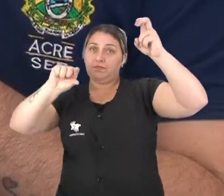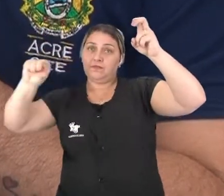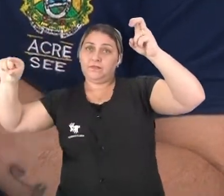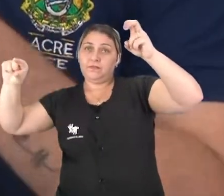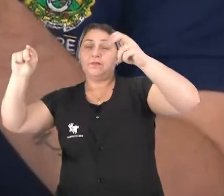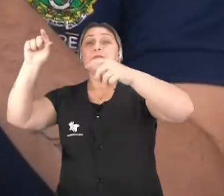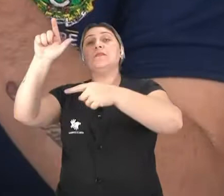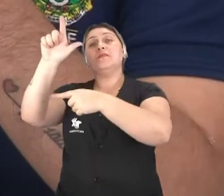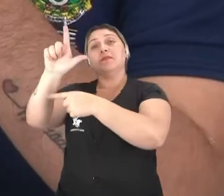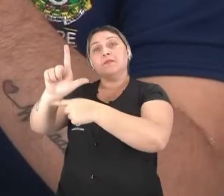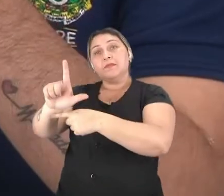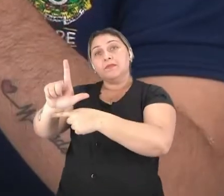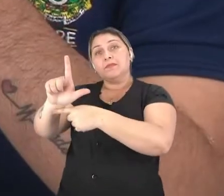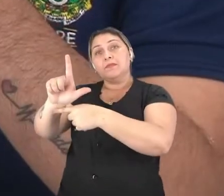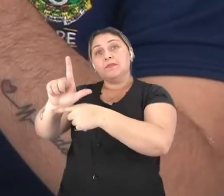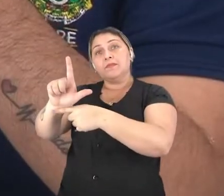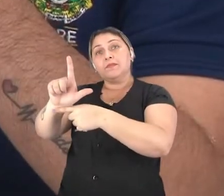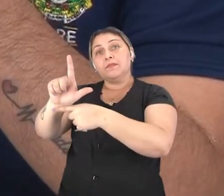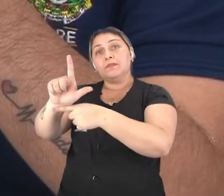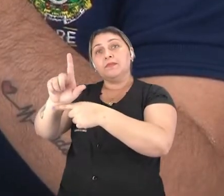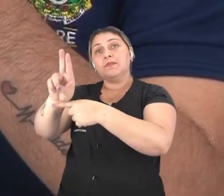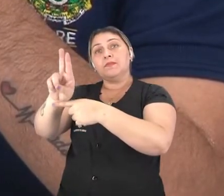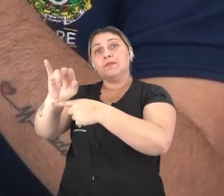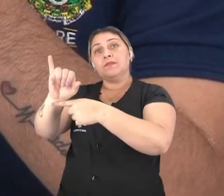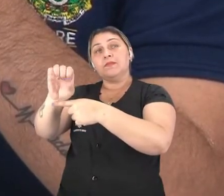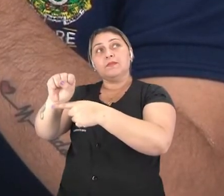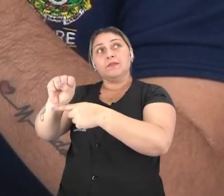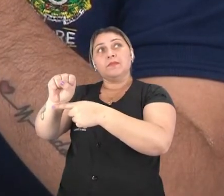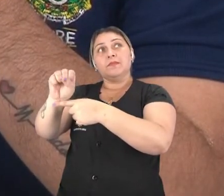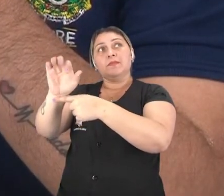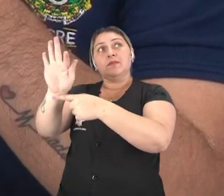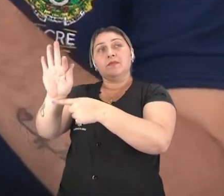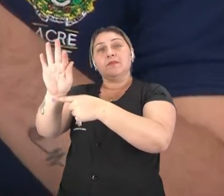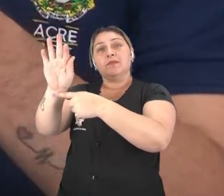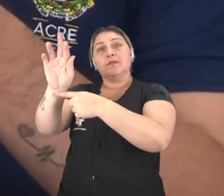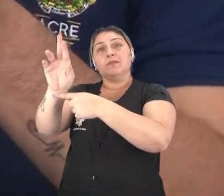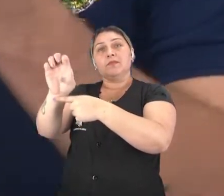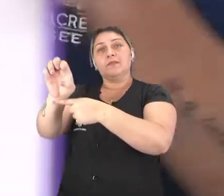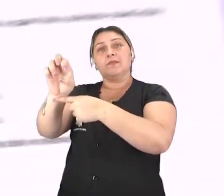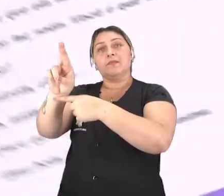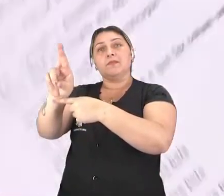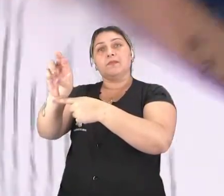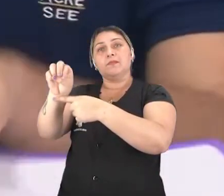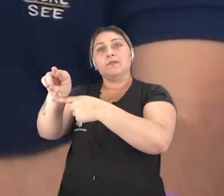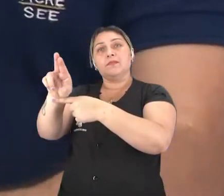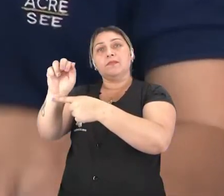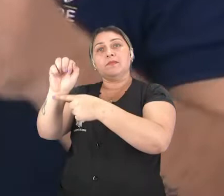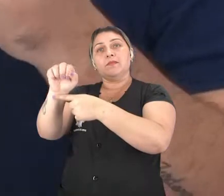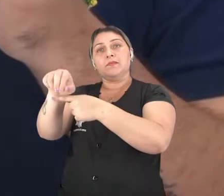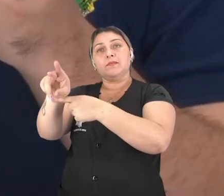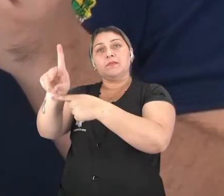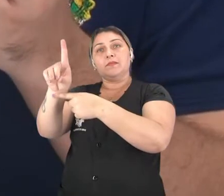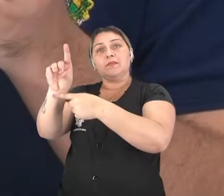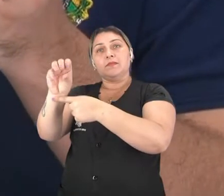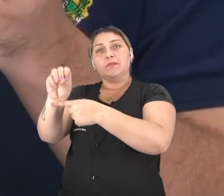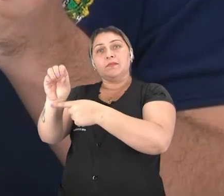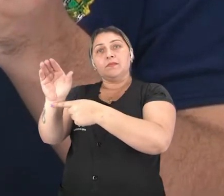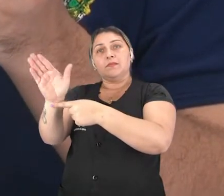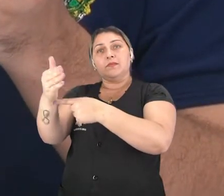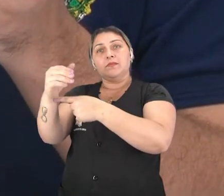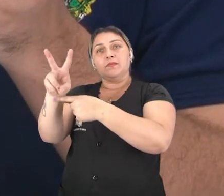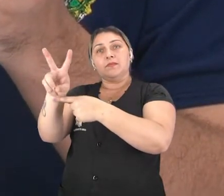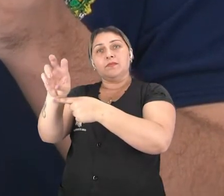qual o nome? Ó, Luiz Fernando Veríssimo. Então, qual a alternativa aqui?